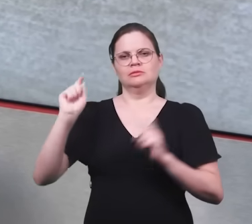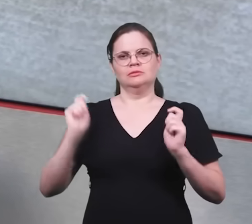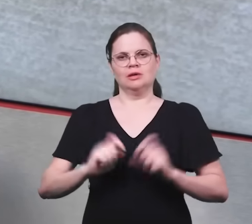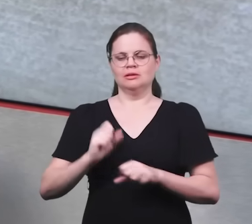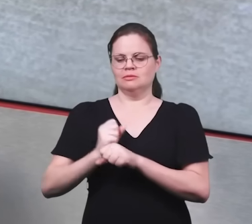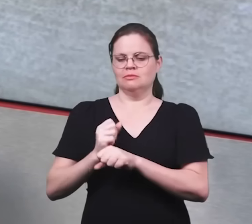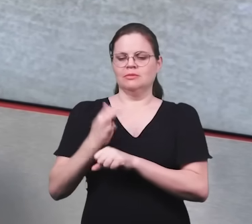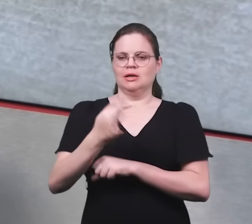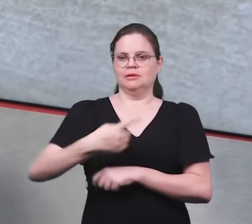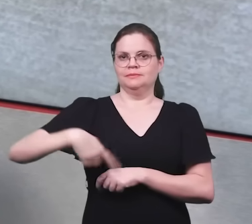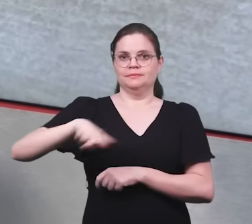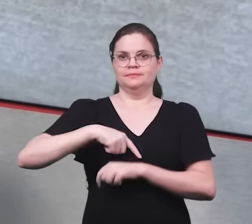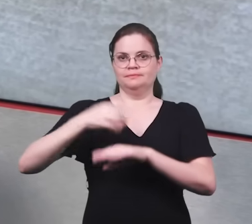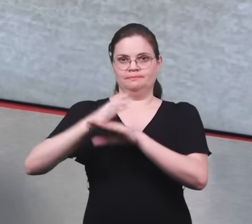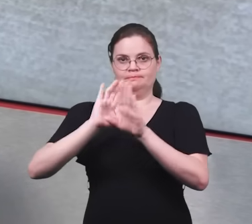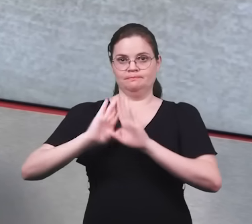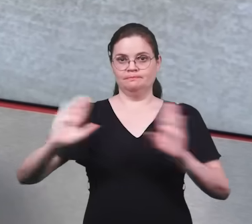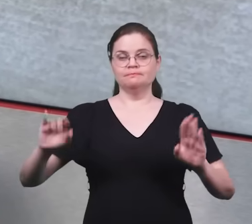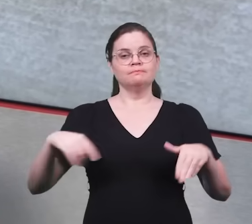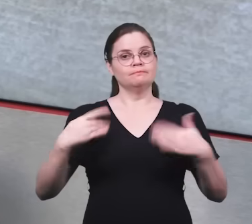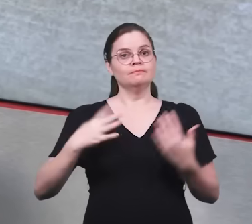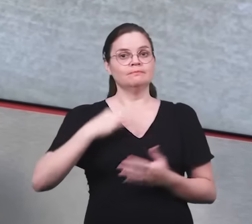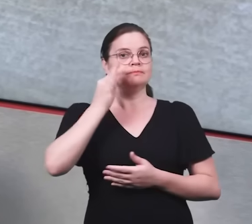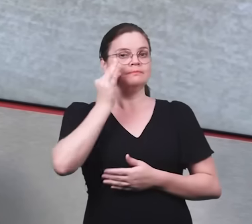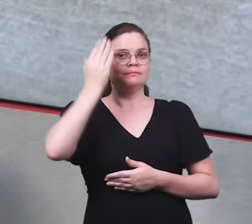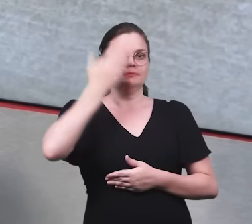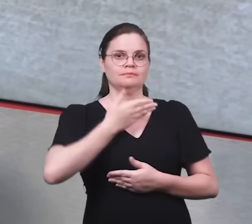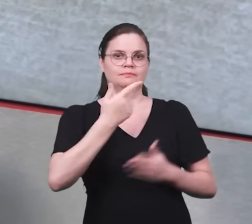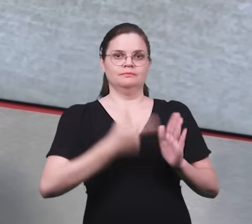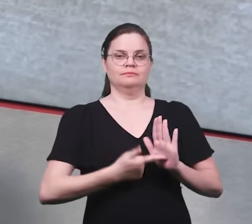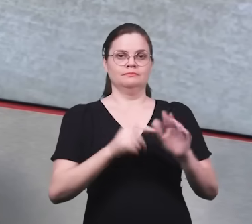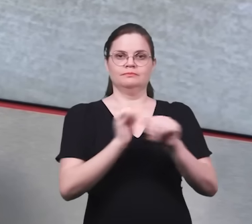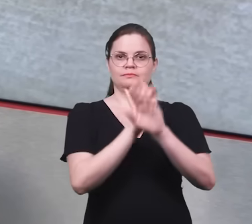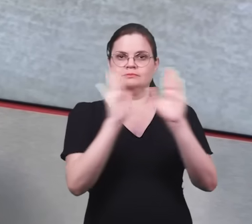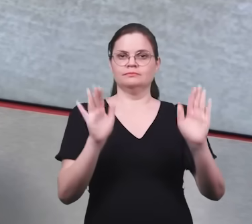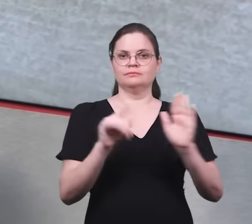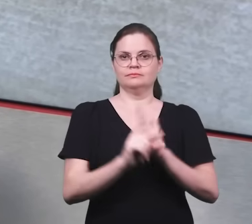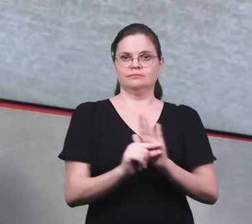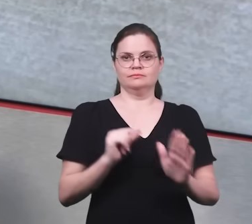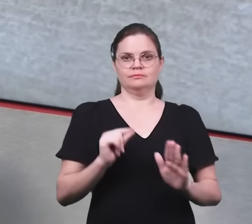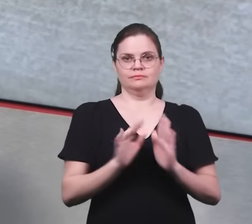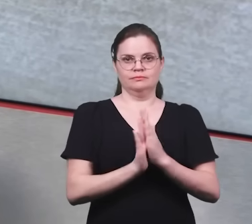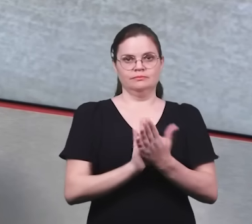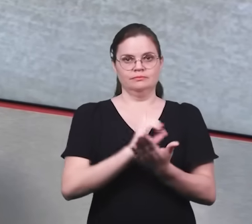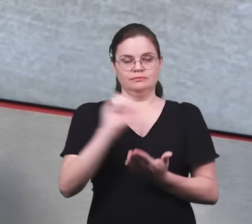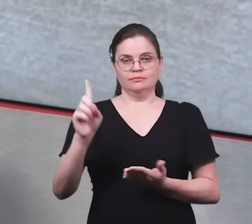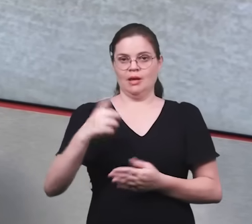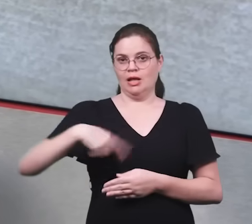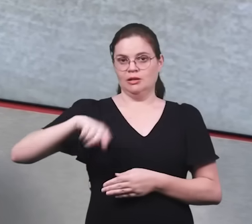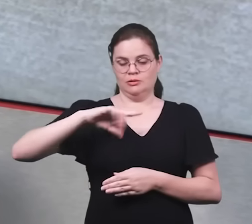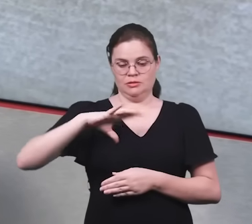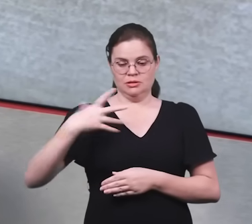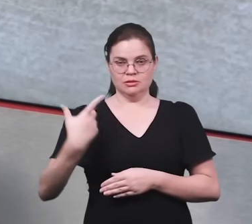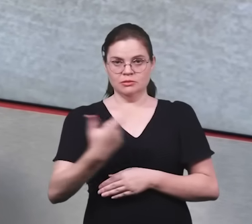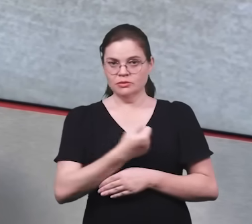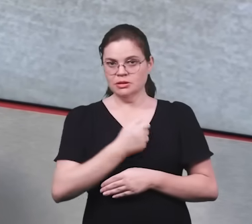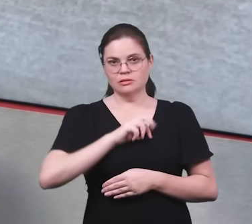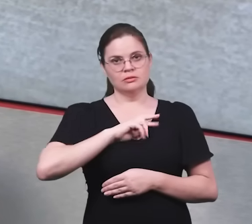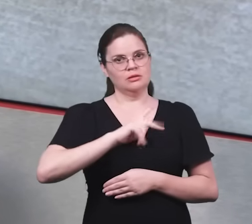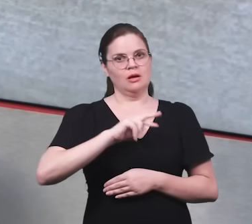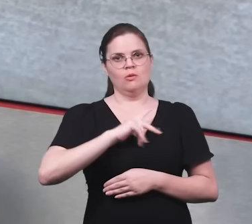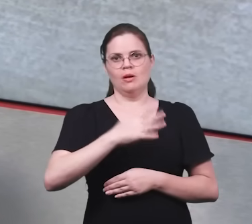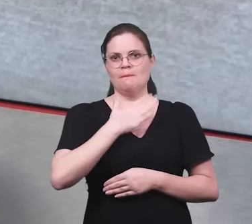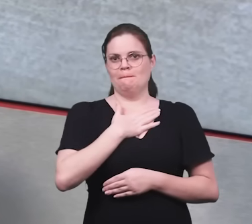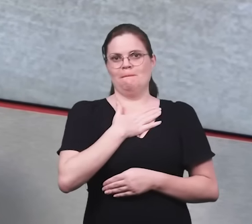Deus. Isso, portanto, é uma prova muito clara no versículo bíblico de que realmente a nossa salvação